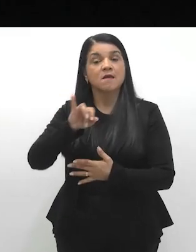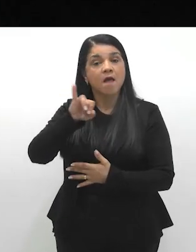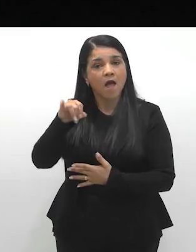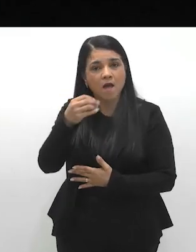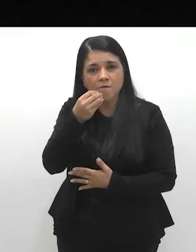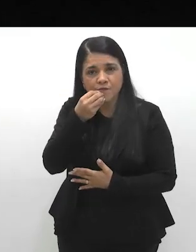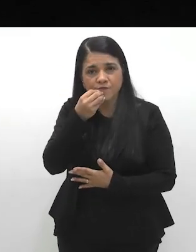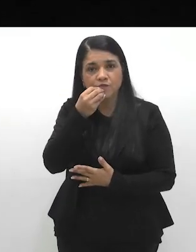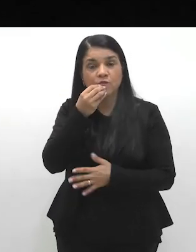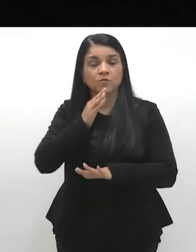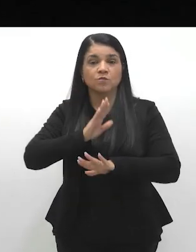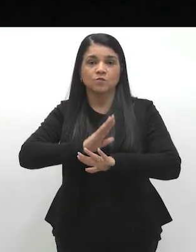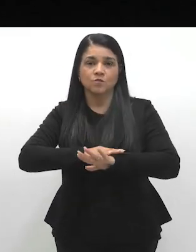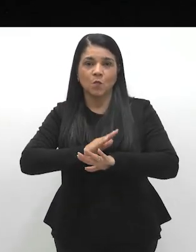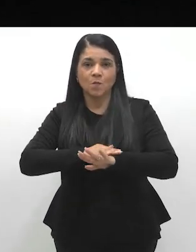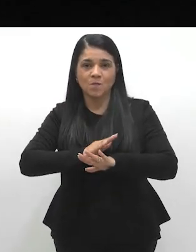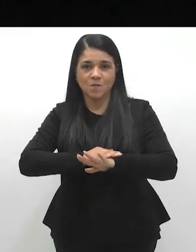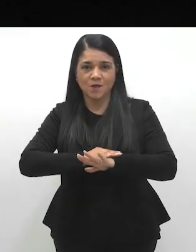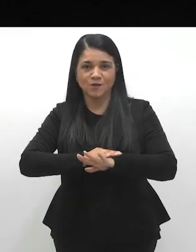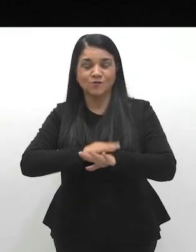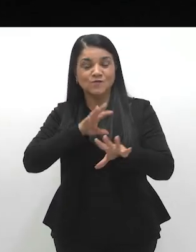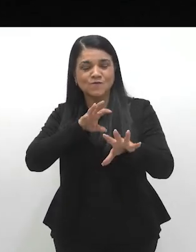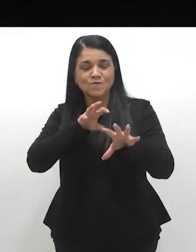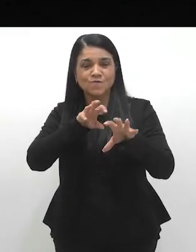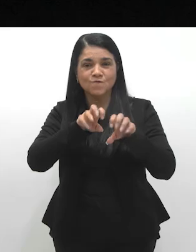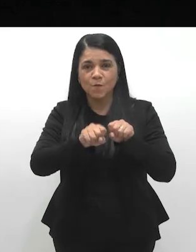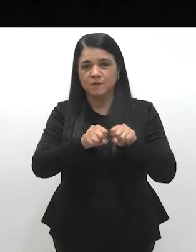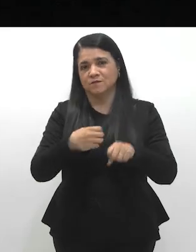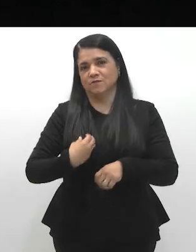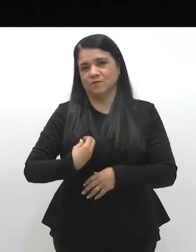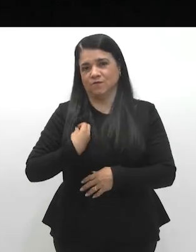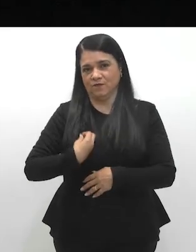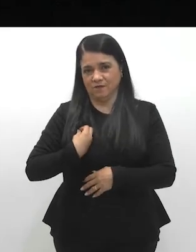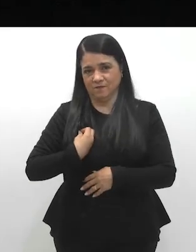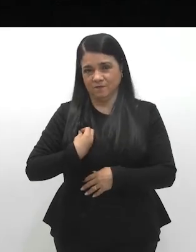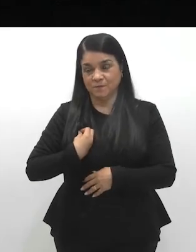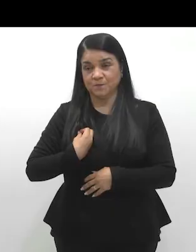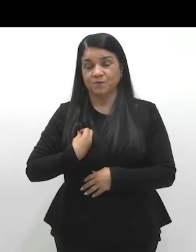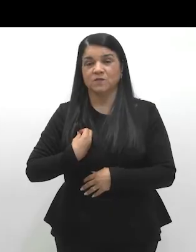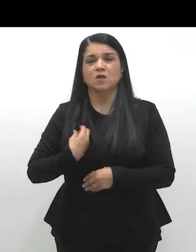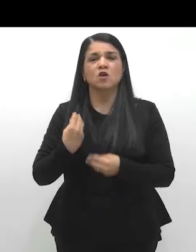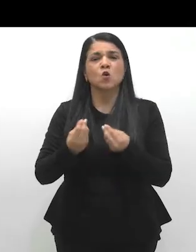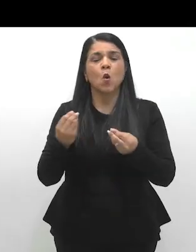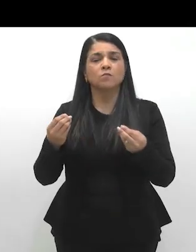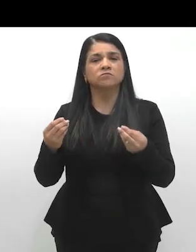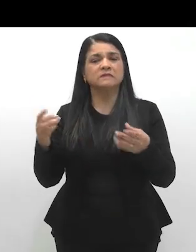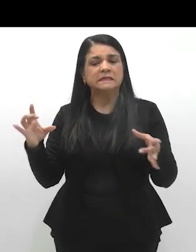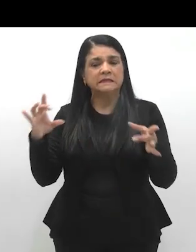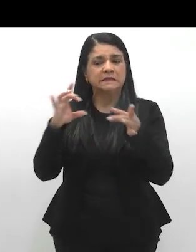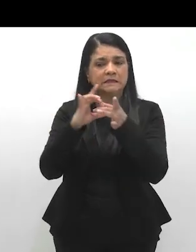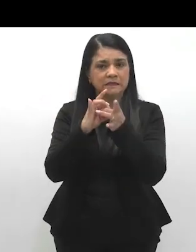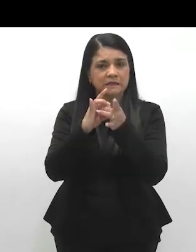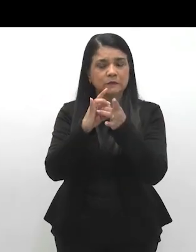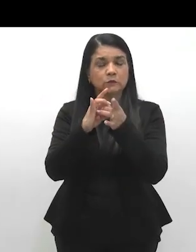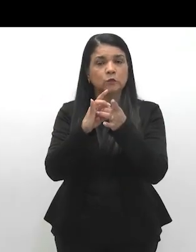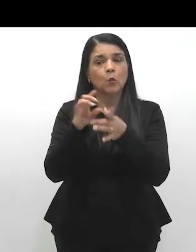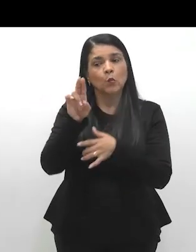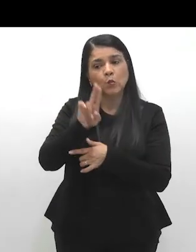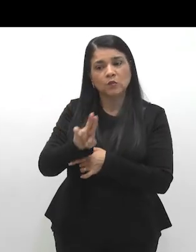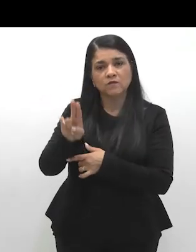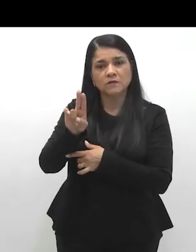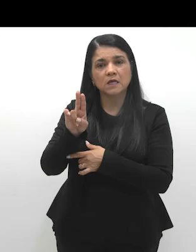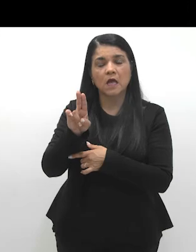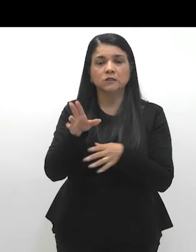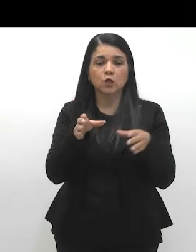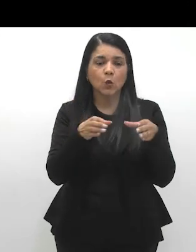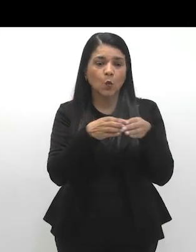possam aproveitar o seu momento de formação de vida. Como é que é a integração da universidade com a